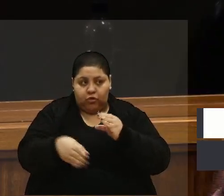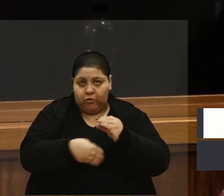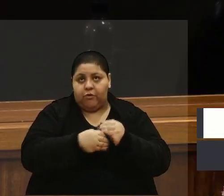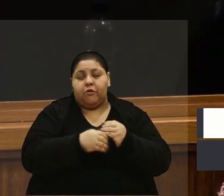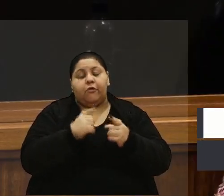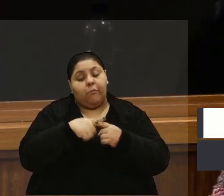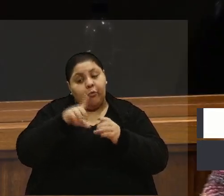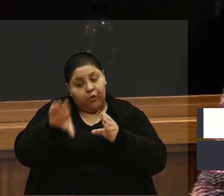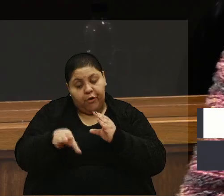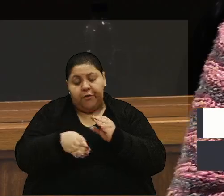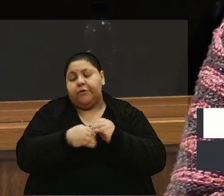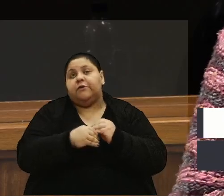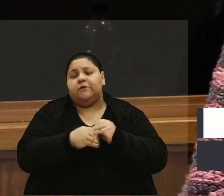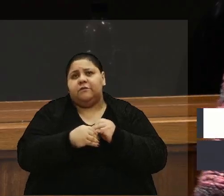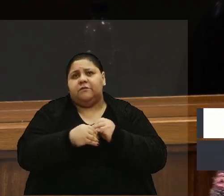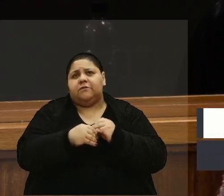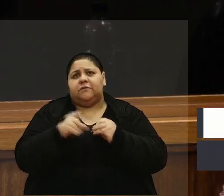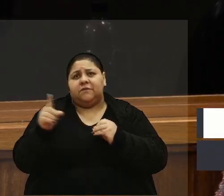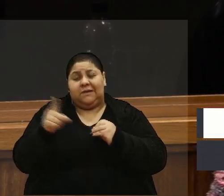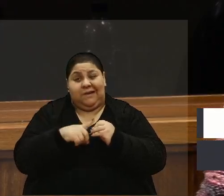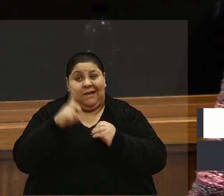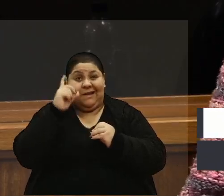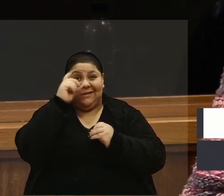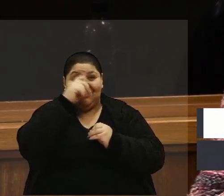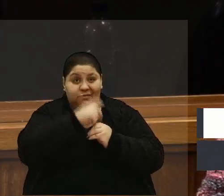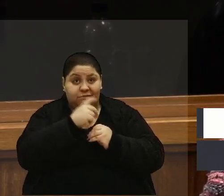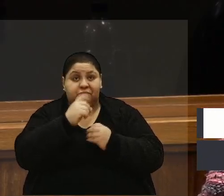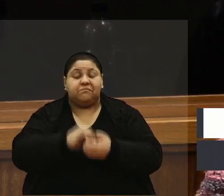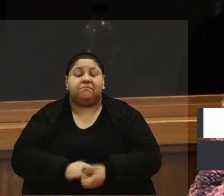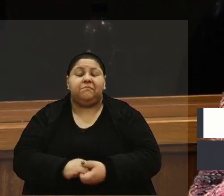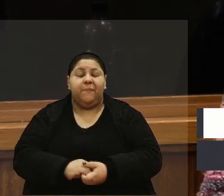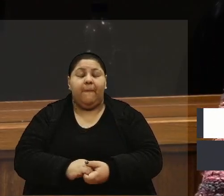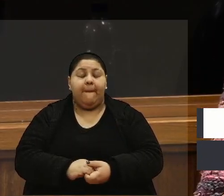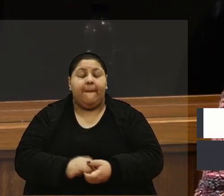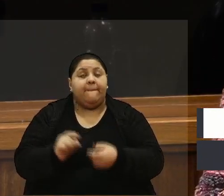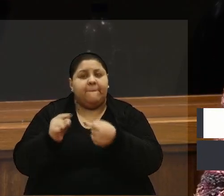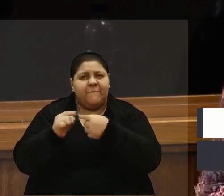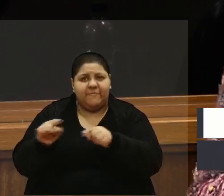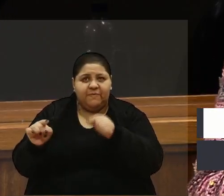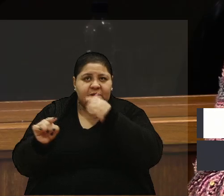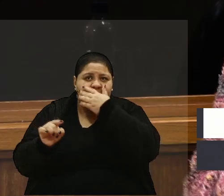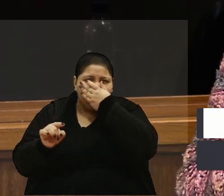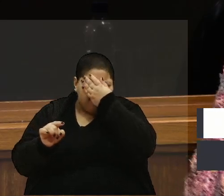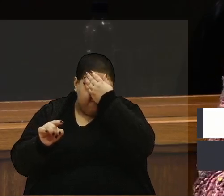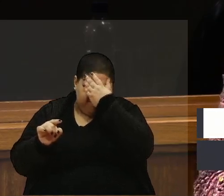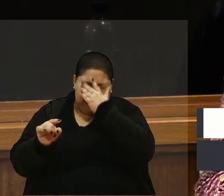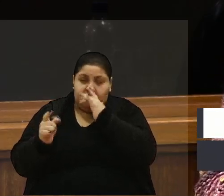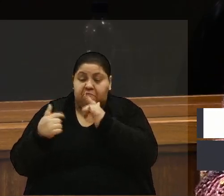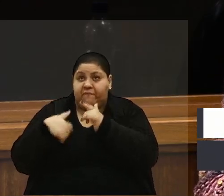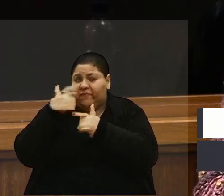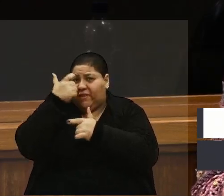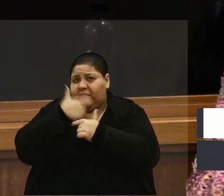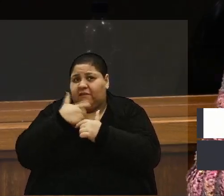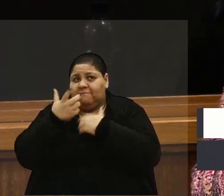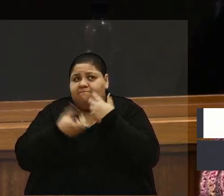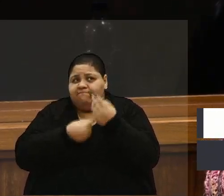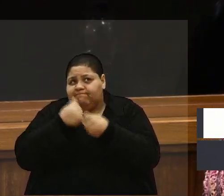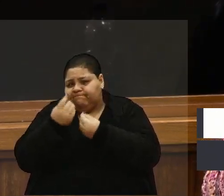essas emendas é uma coisa complicada, né? Mas me parece